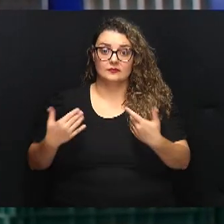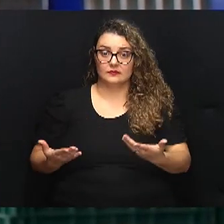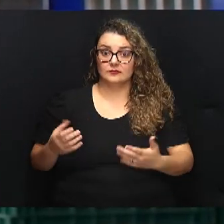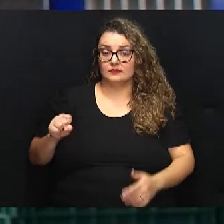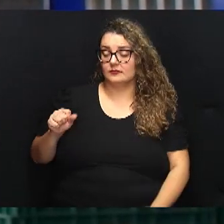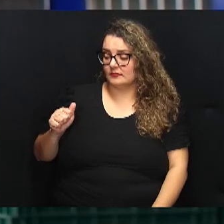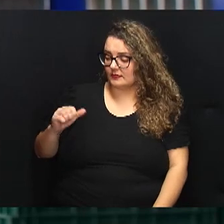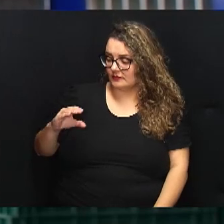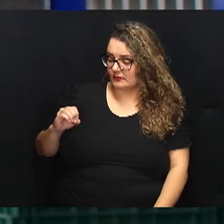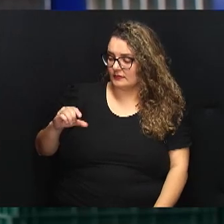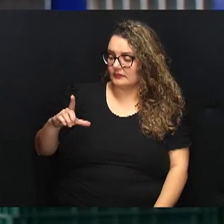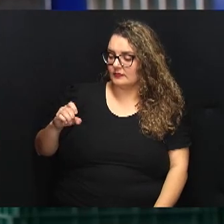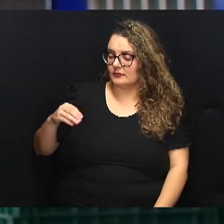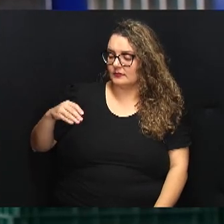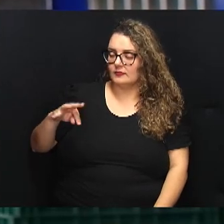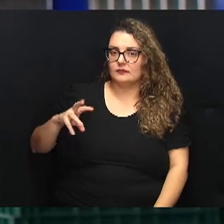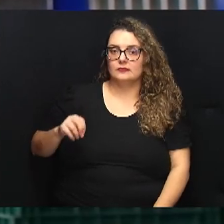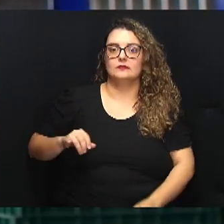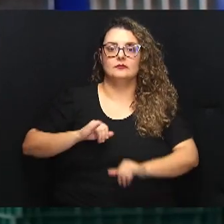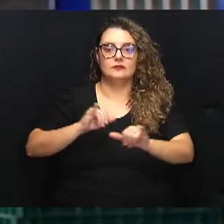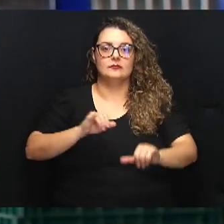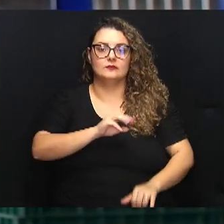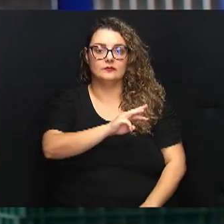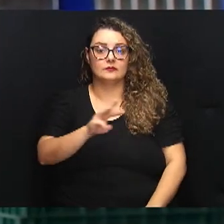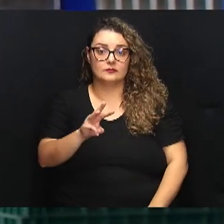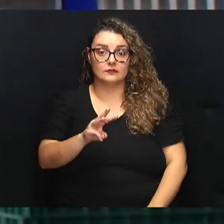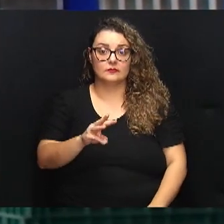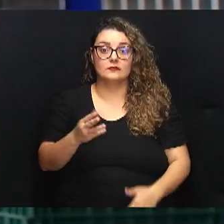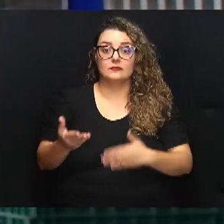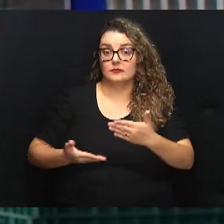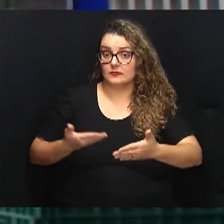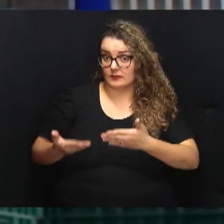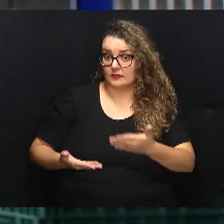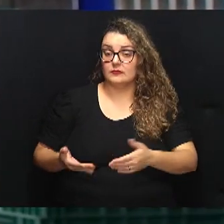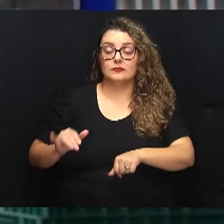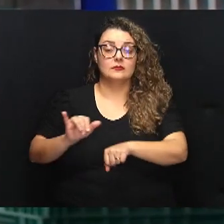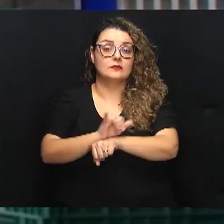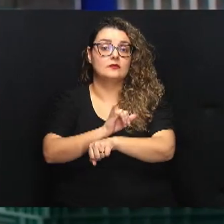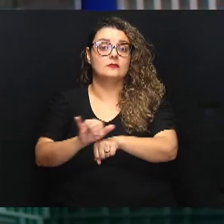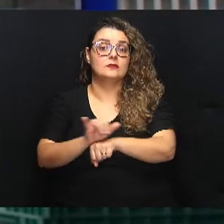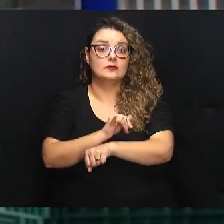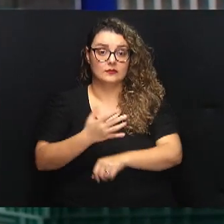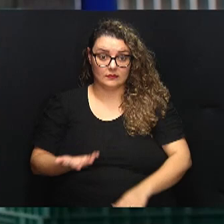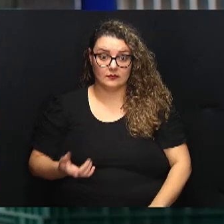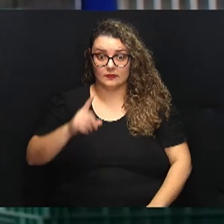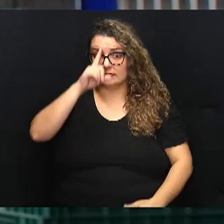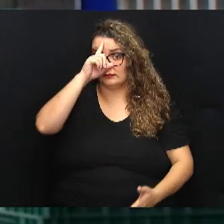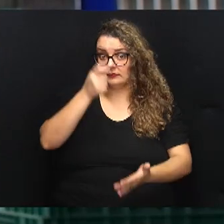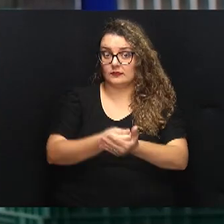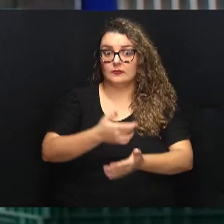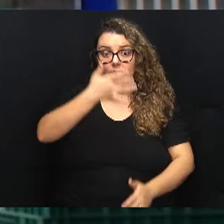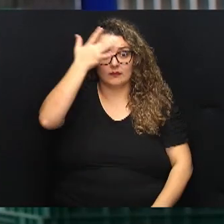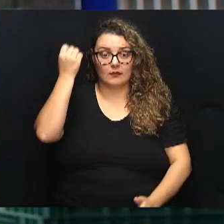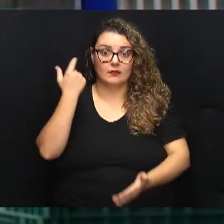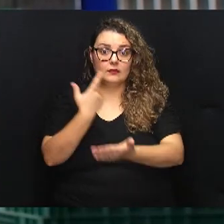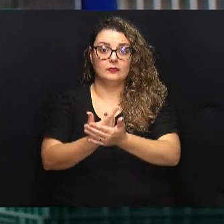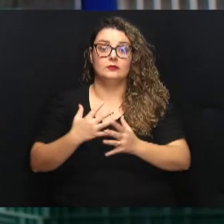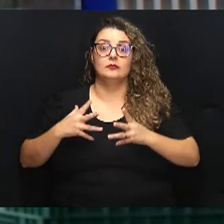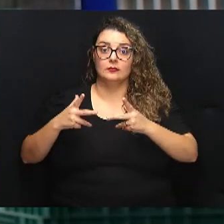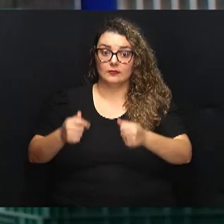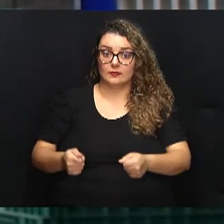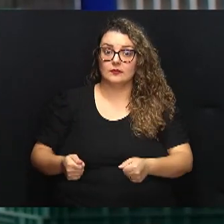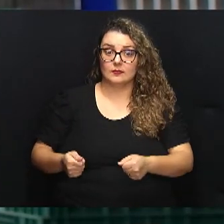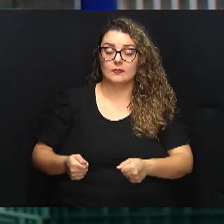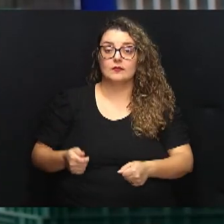sacolômetro é divulgado no site e ele serve como uma ferramenta de decisão. Tanto consumidor, comprador, todos podem ter